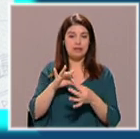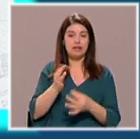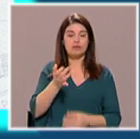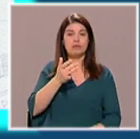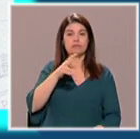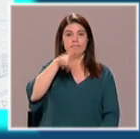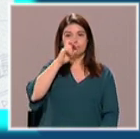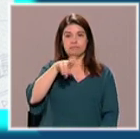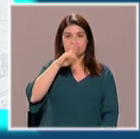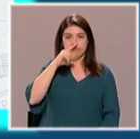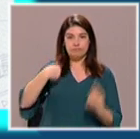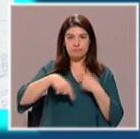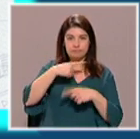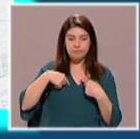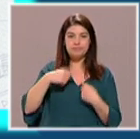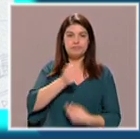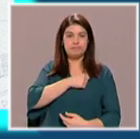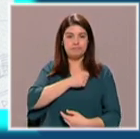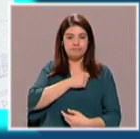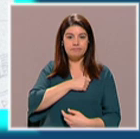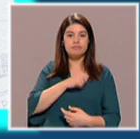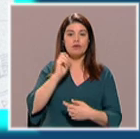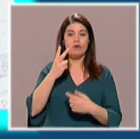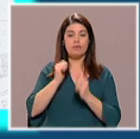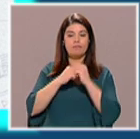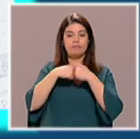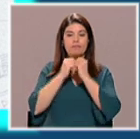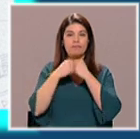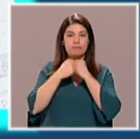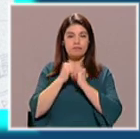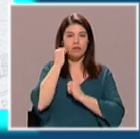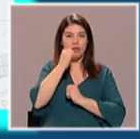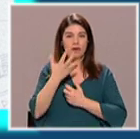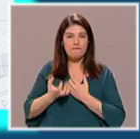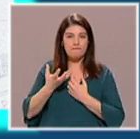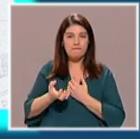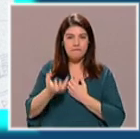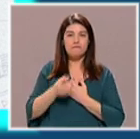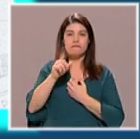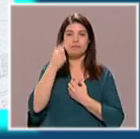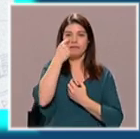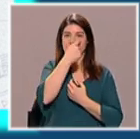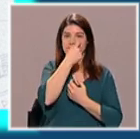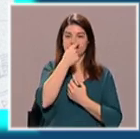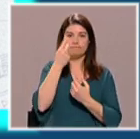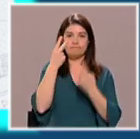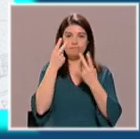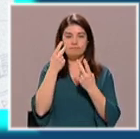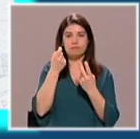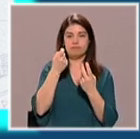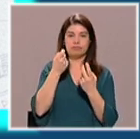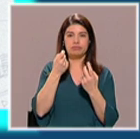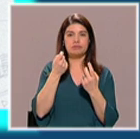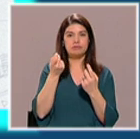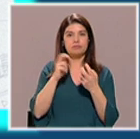e respiratórios, dores na articulação e alterações na visão. Referir que estas doenças